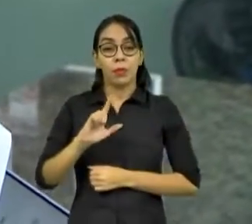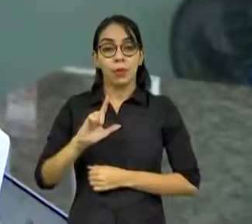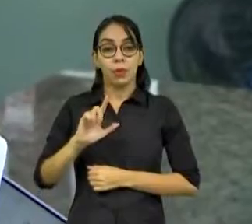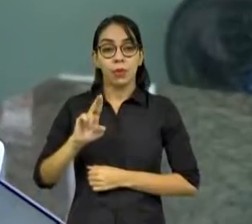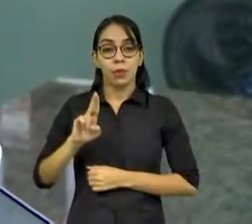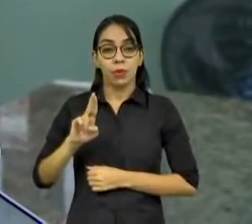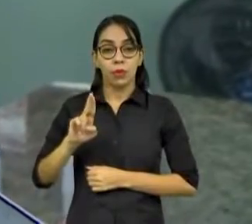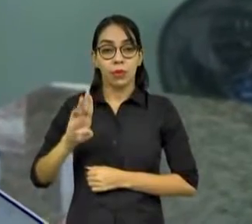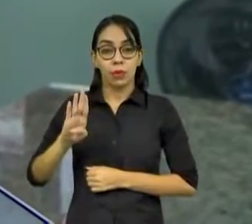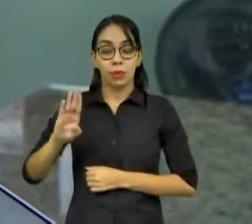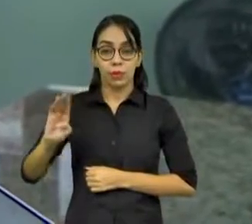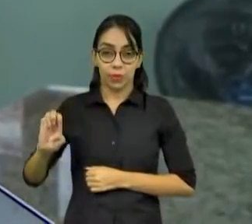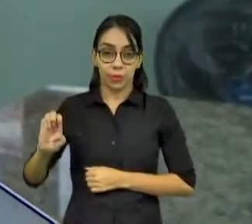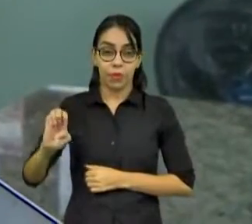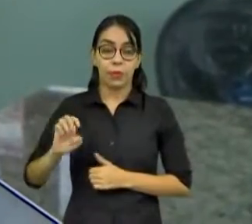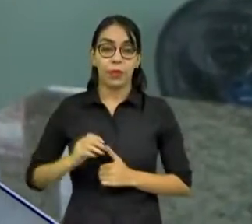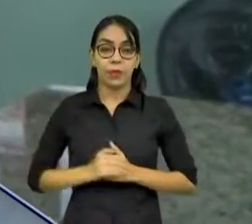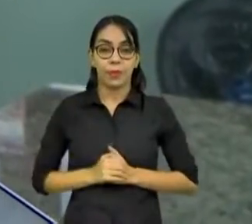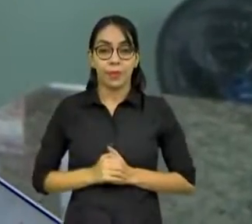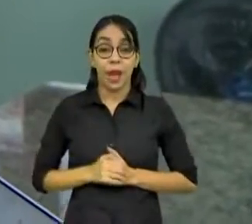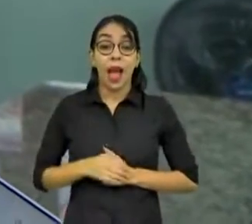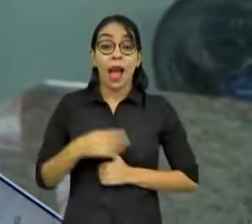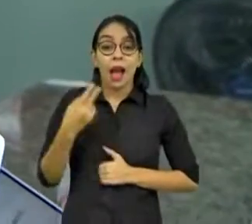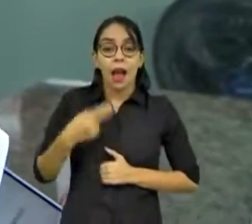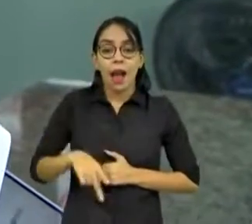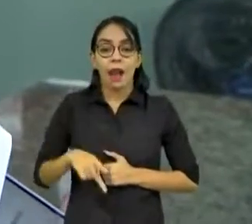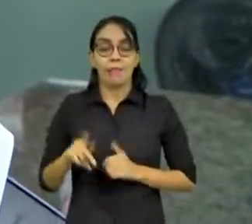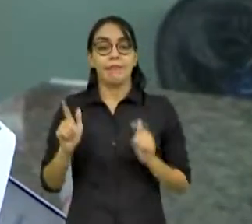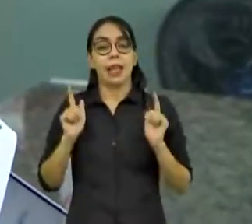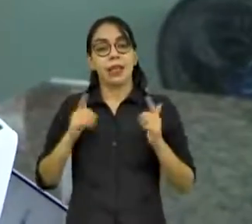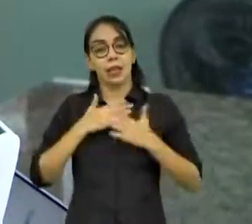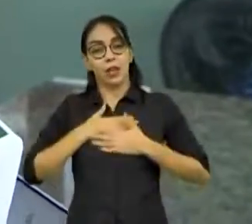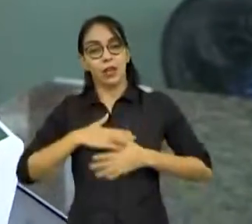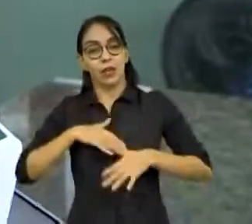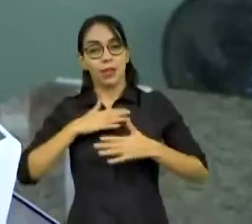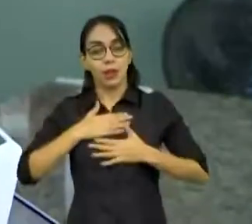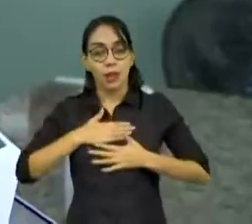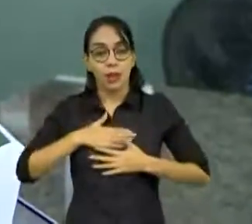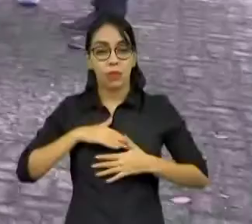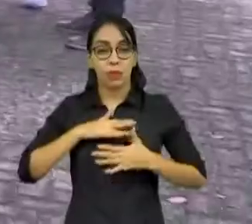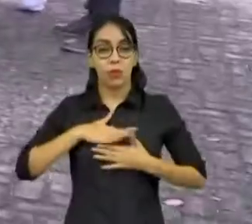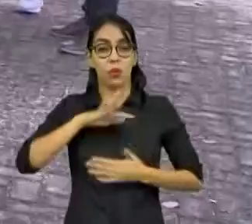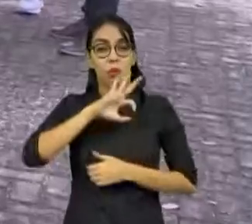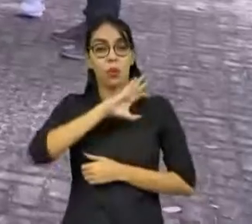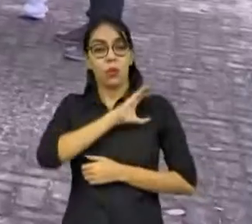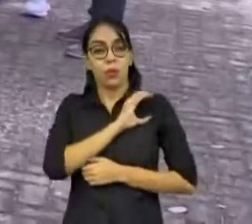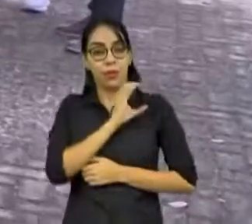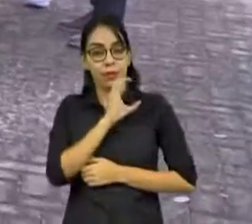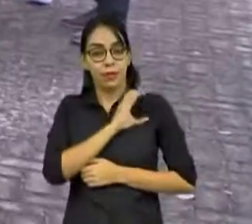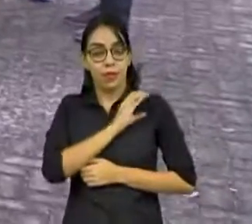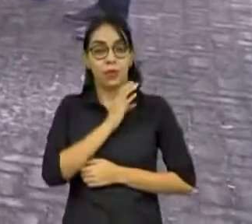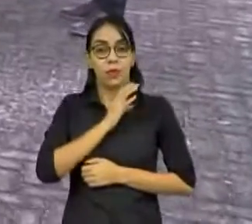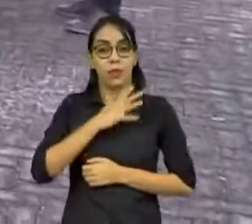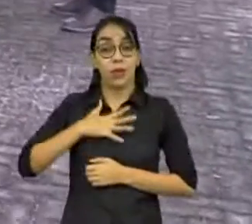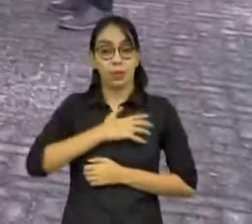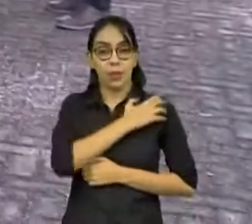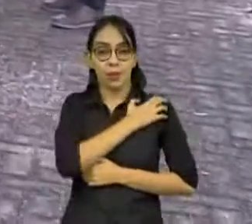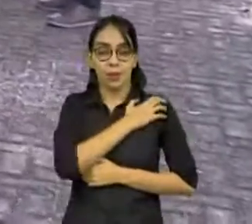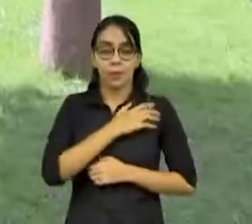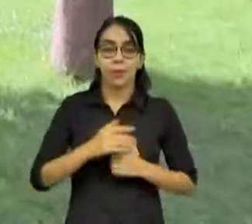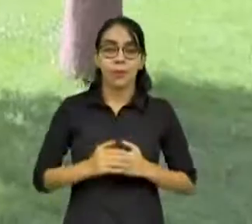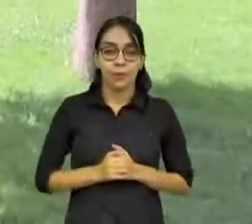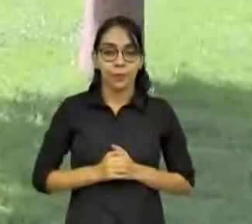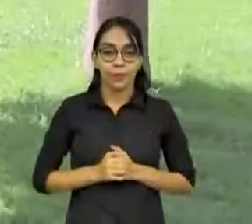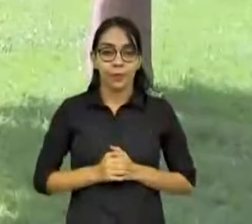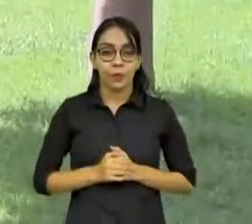Uma extensão do trabalho da gente. Aqui é a área de lazer, a área de descanso do policial e do bombeiro militar. A comitiva conheceu o espaço, que